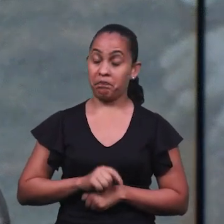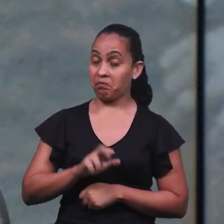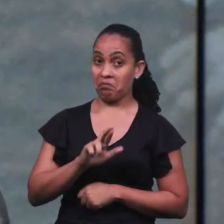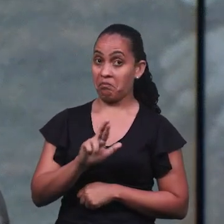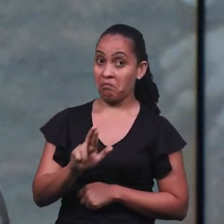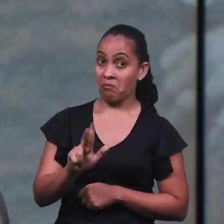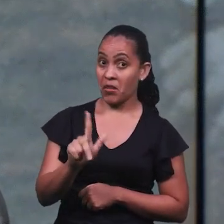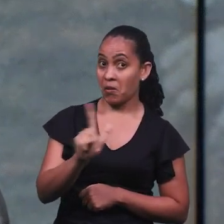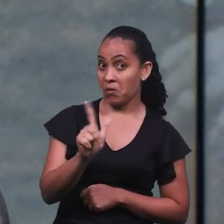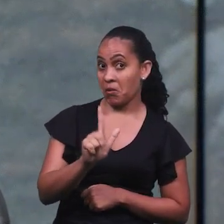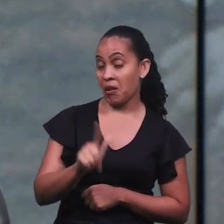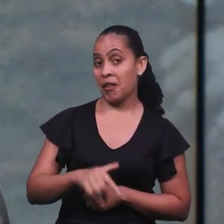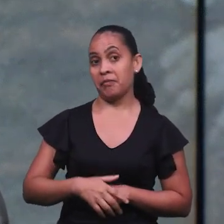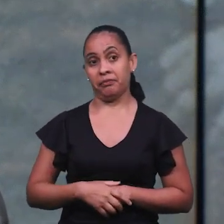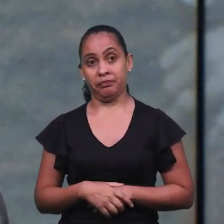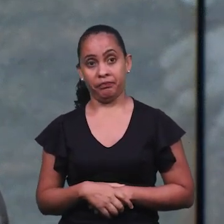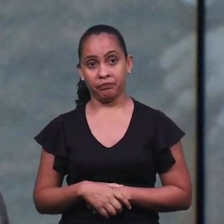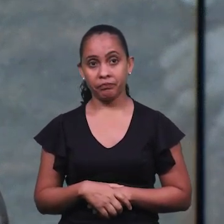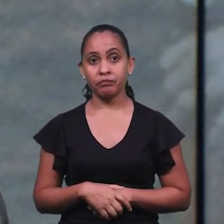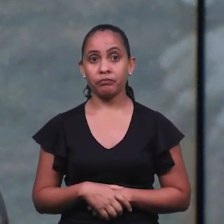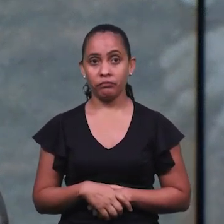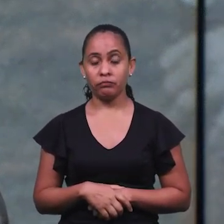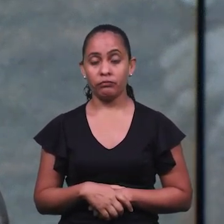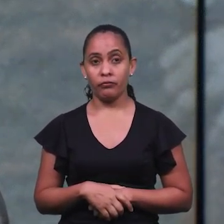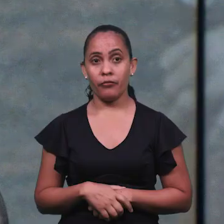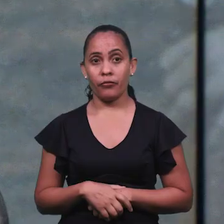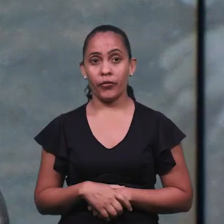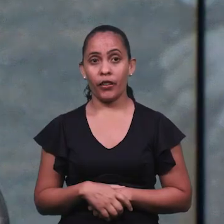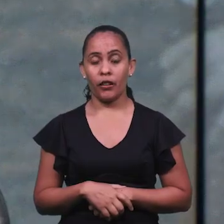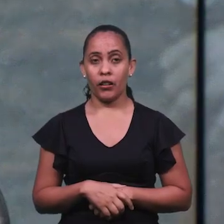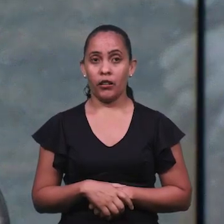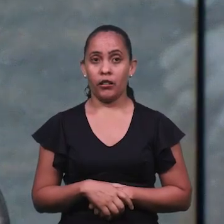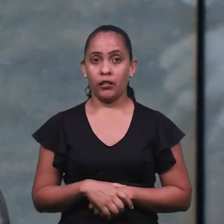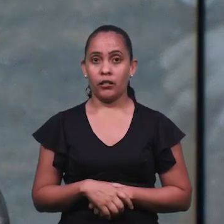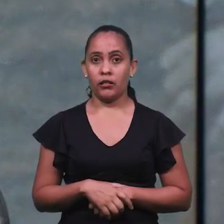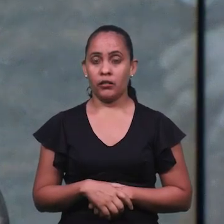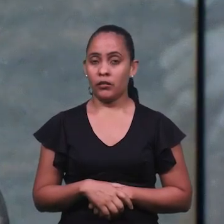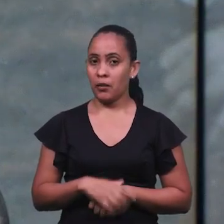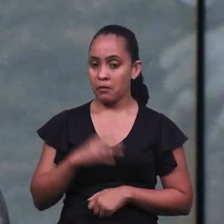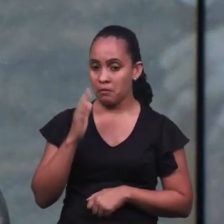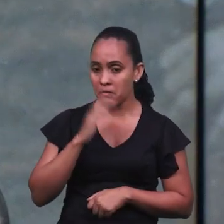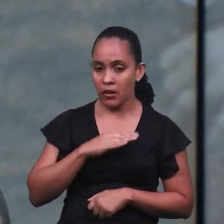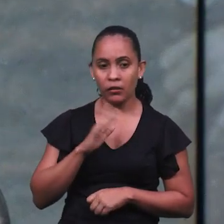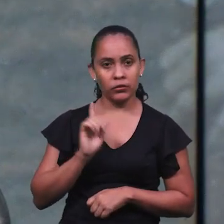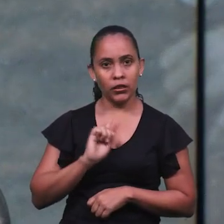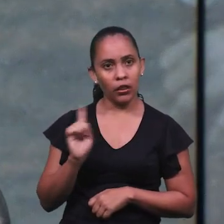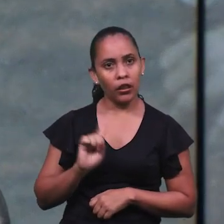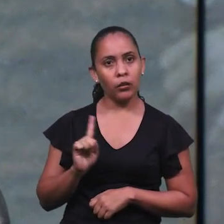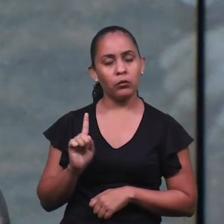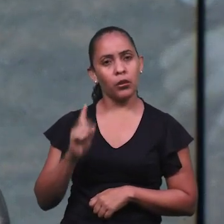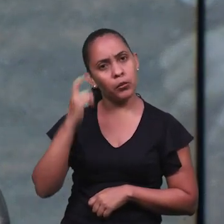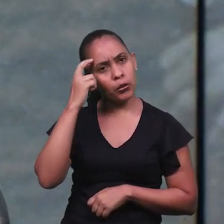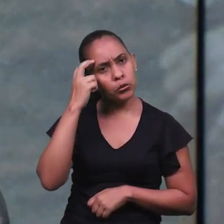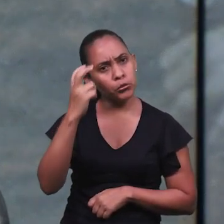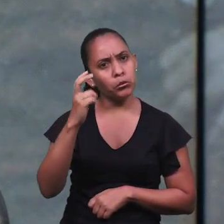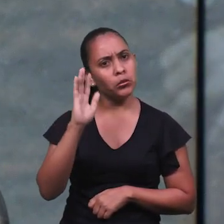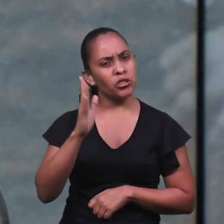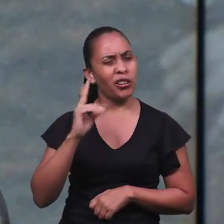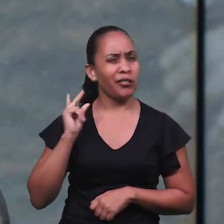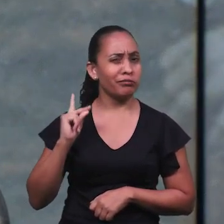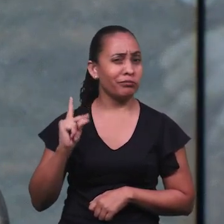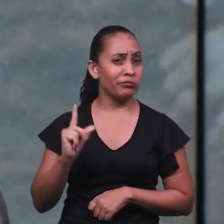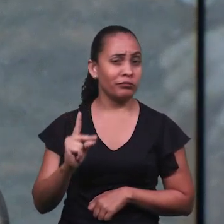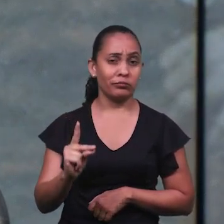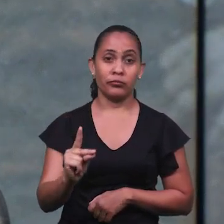é. E não há, na maioria das vezes, má intenção nisso, não. É porque tornou-se uma cultura. Mas nós temos que ter